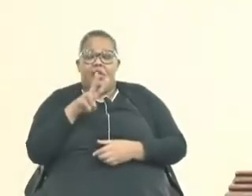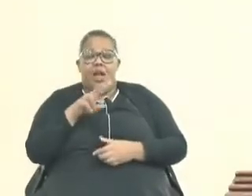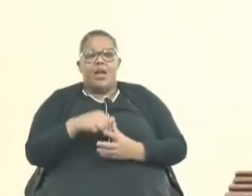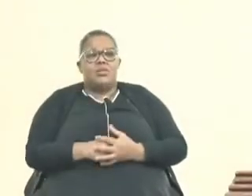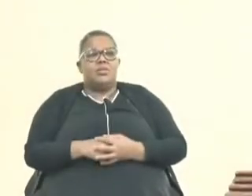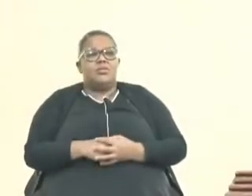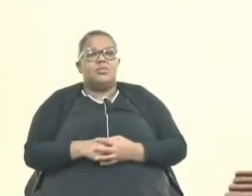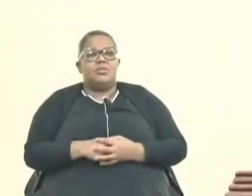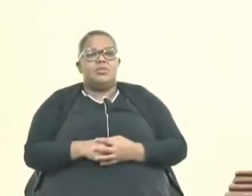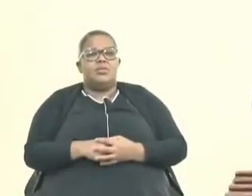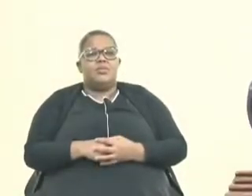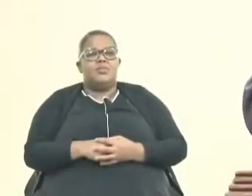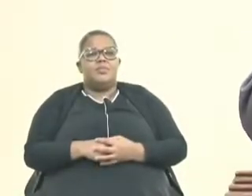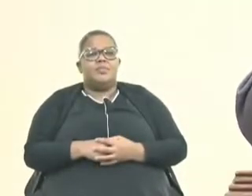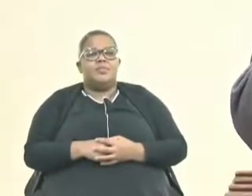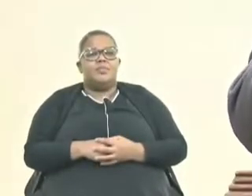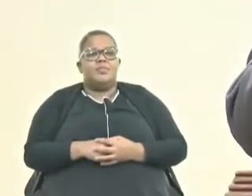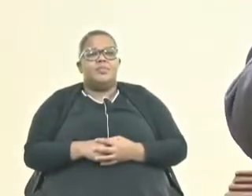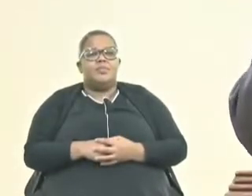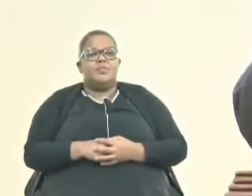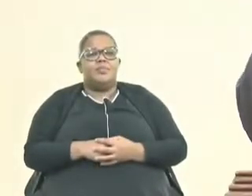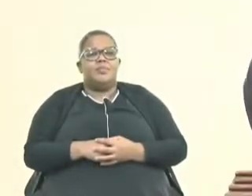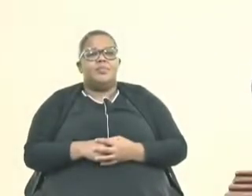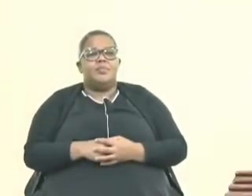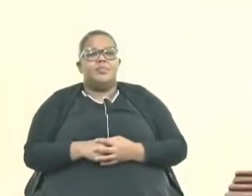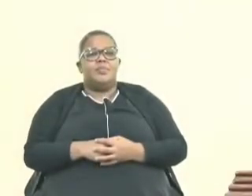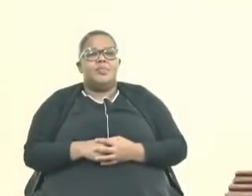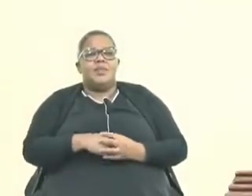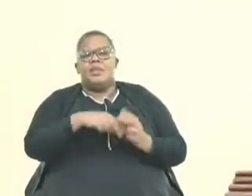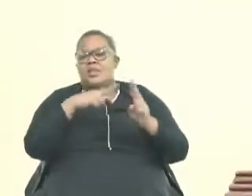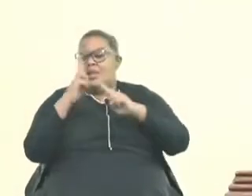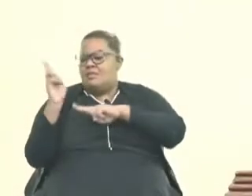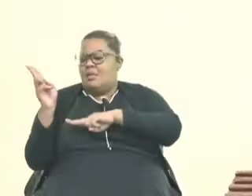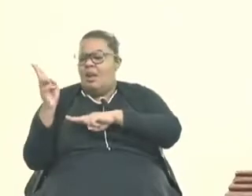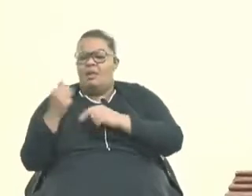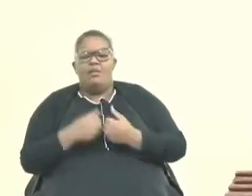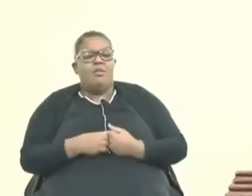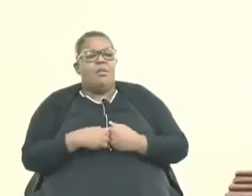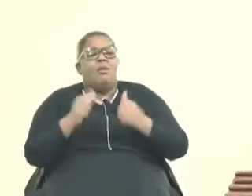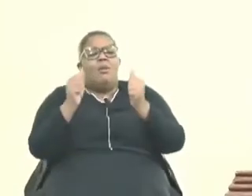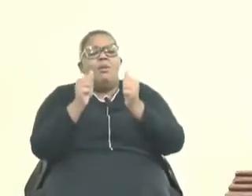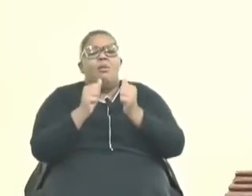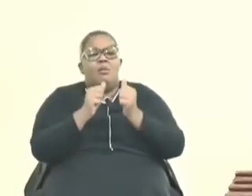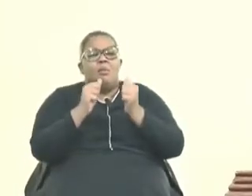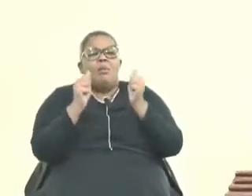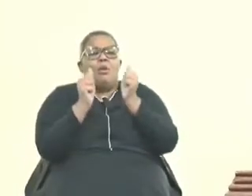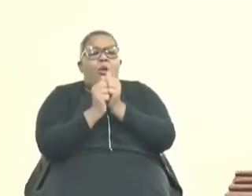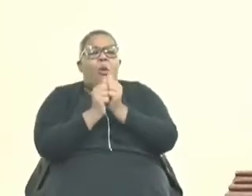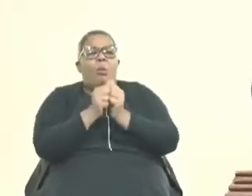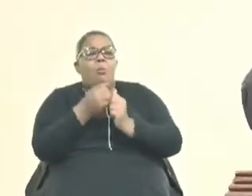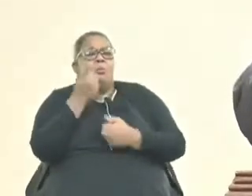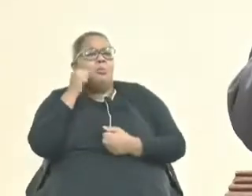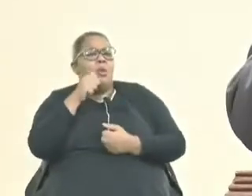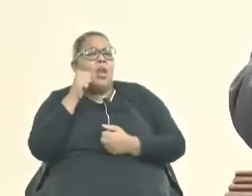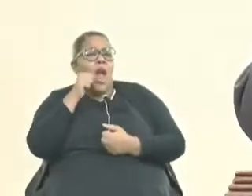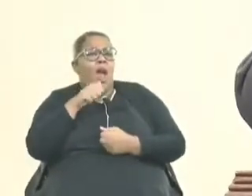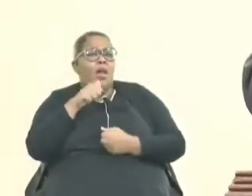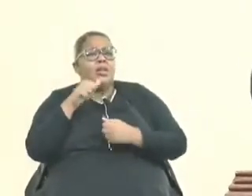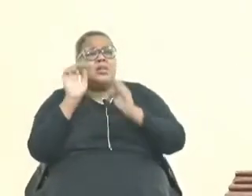e eles não temiam ao senhor se tavam com mulheres a porta da Tenda da congregação